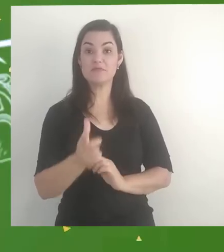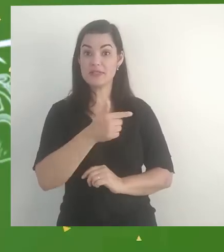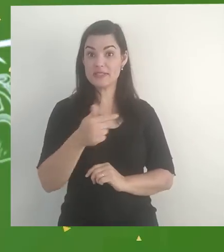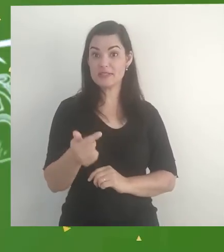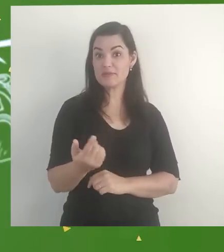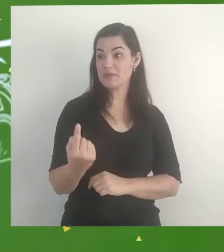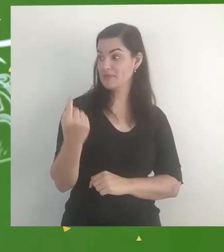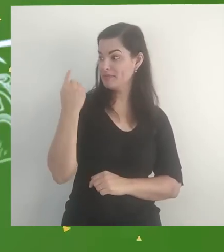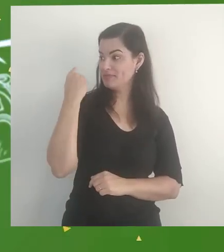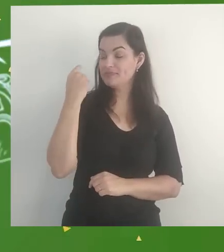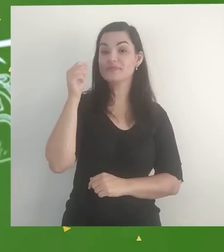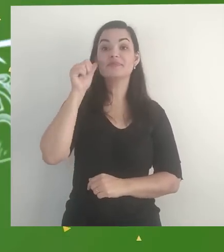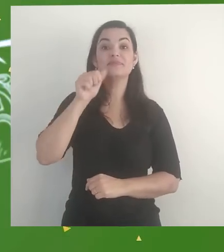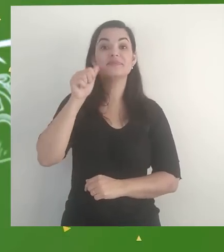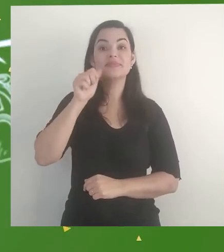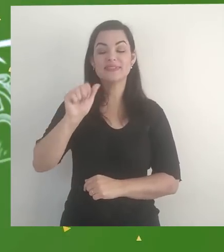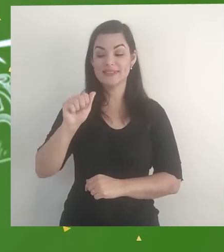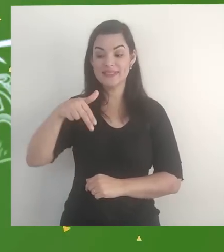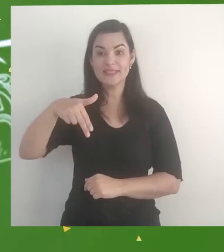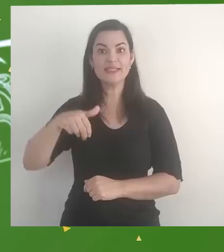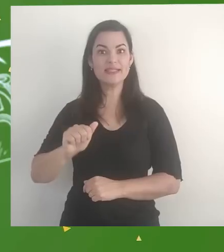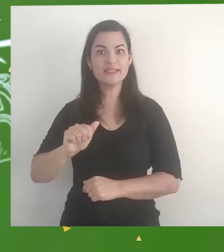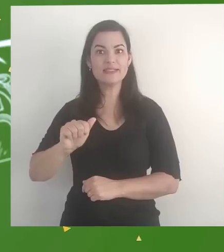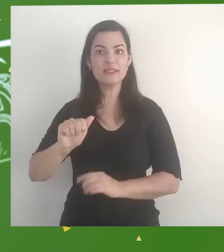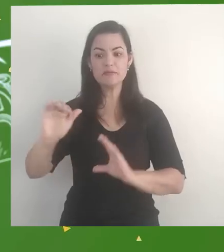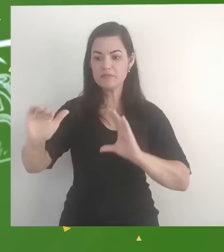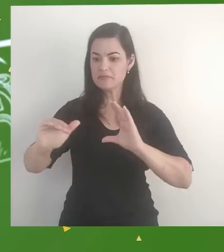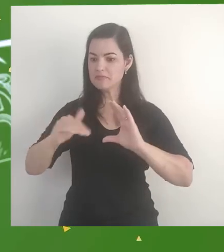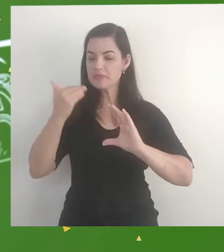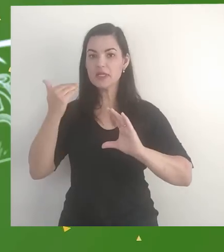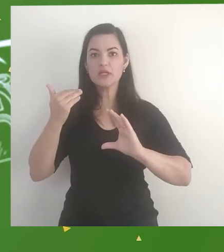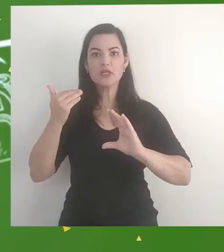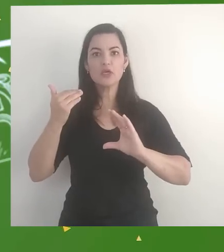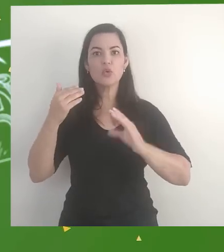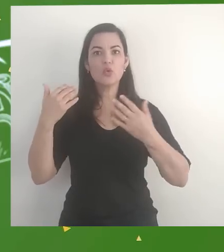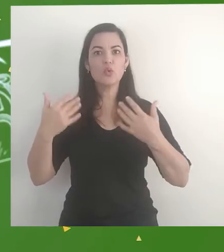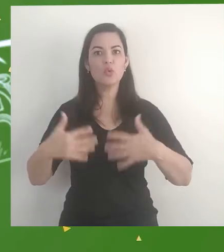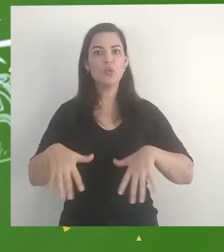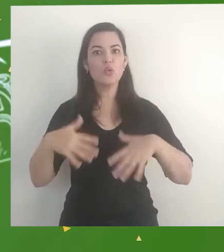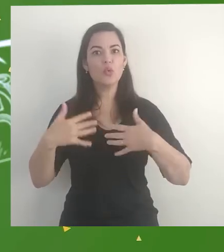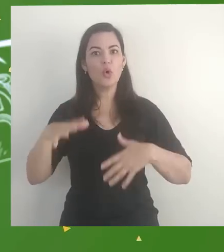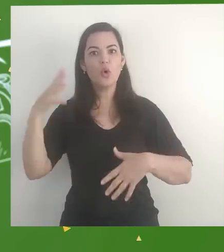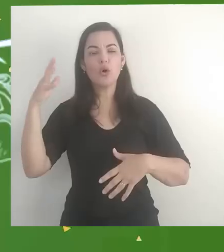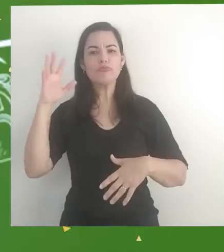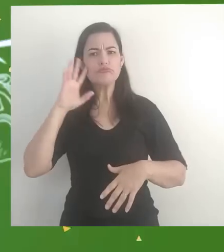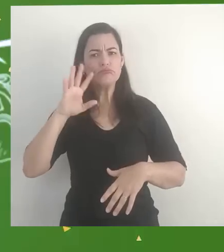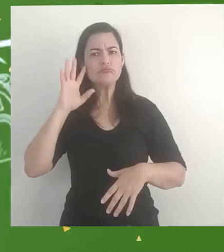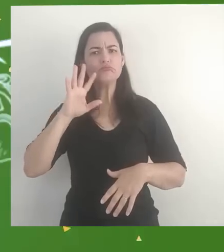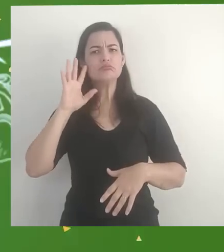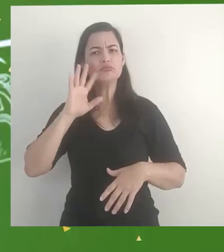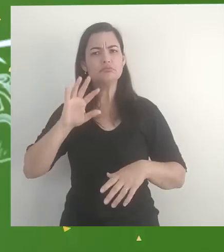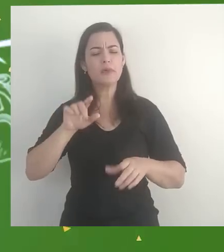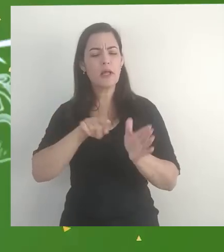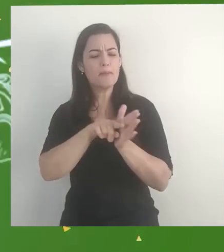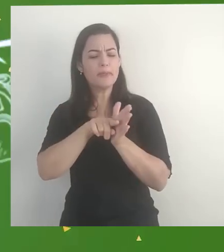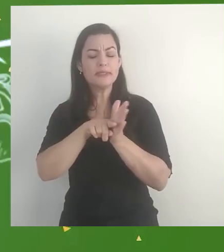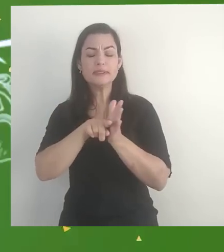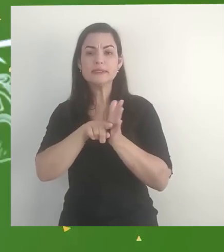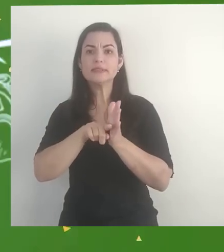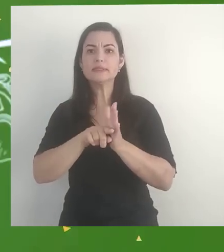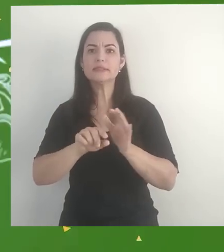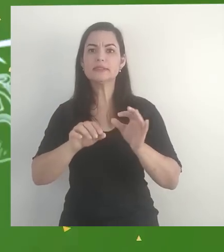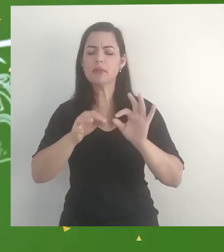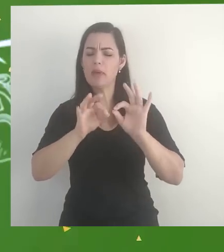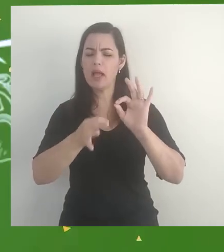Na semana passada, a Ana Souza mandou uma super pesquisa pra gente, só que a pesquisa a Pro não